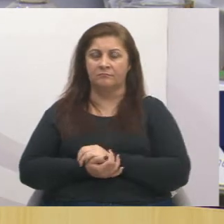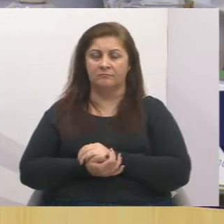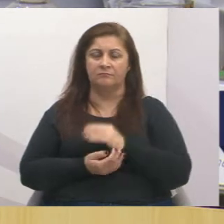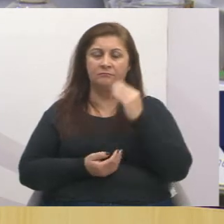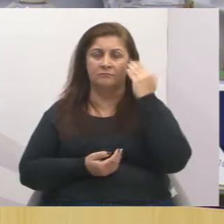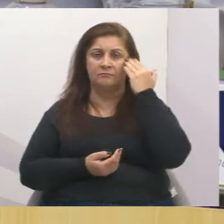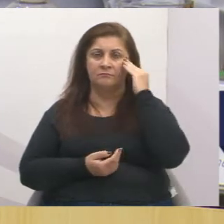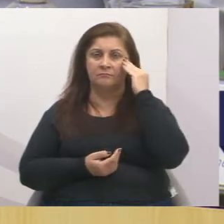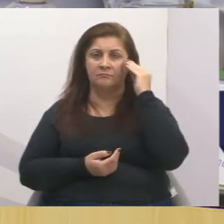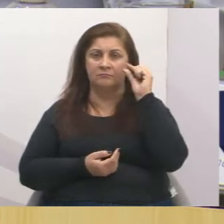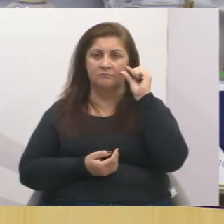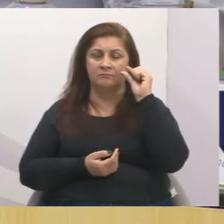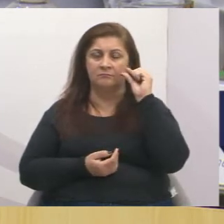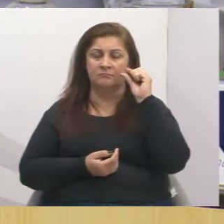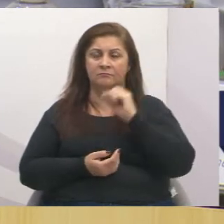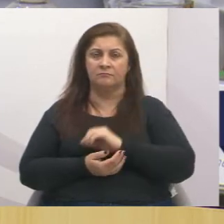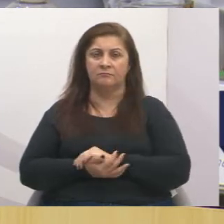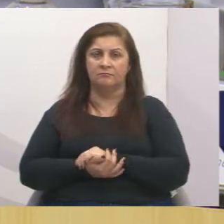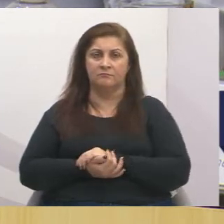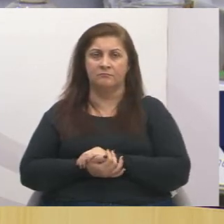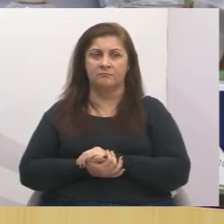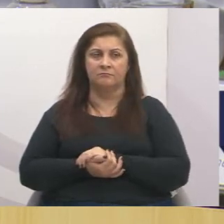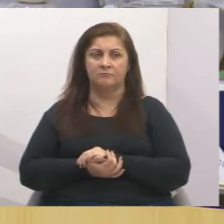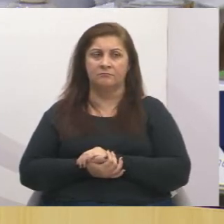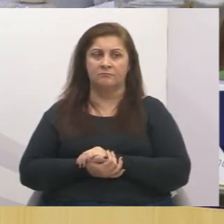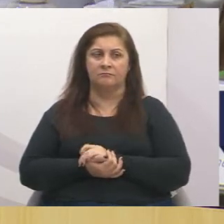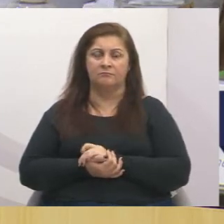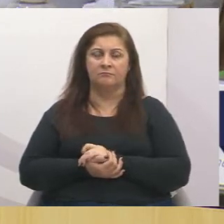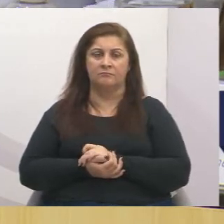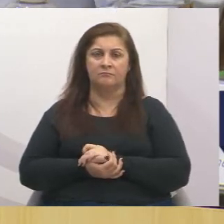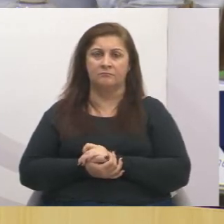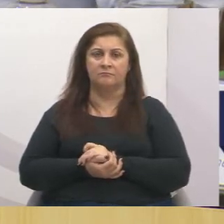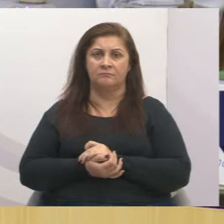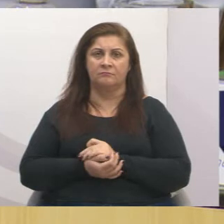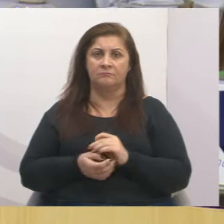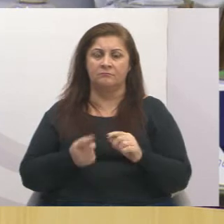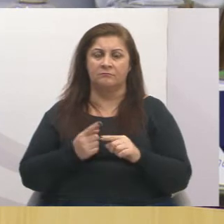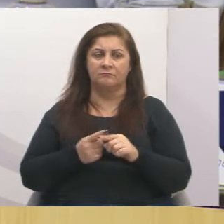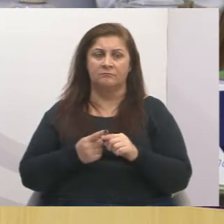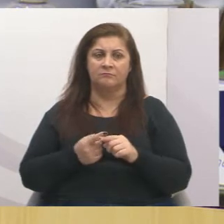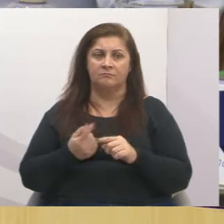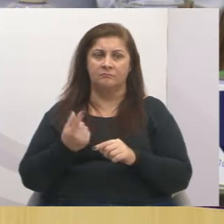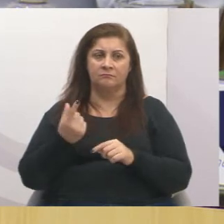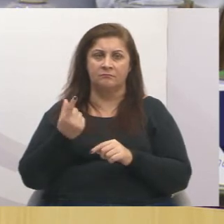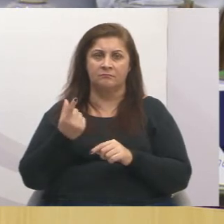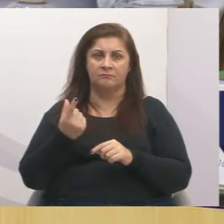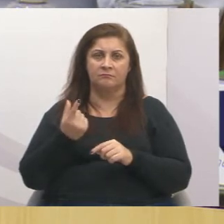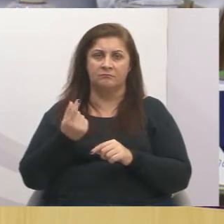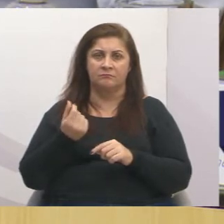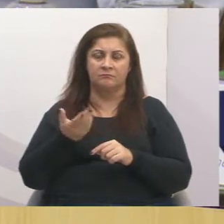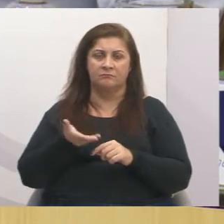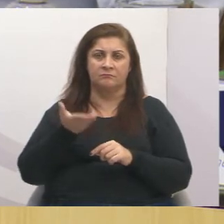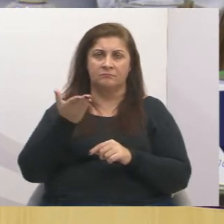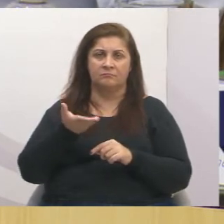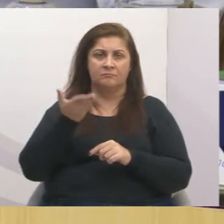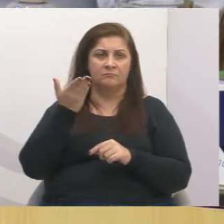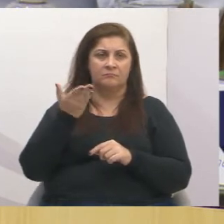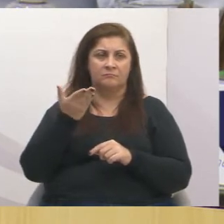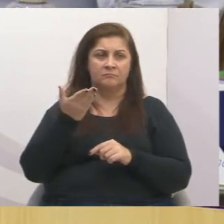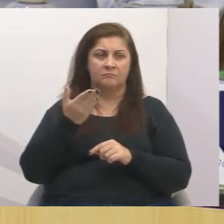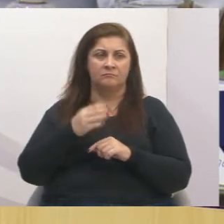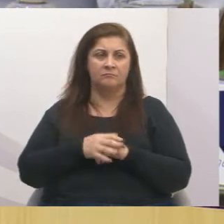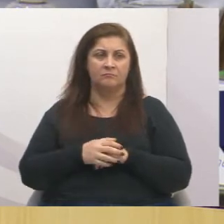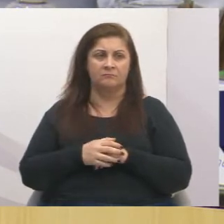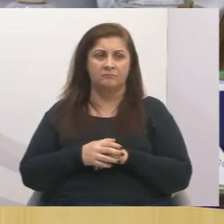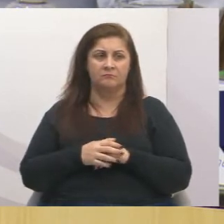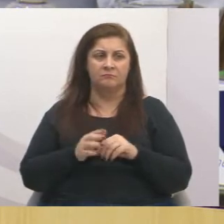pouquinho do que acontece lá em cima, porque quando é para aumentar lá em cima, qualquer cargo aumenta,